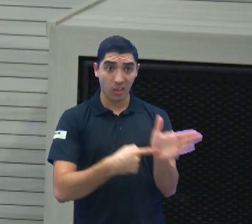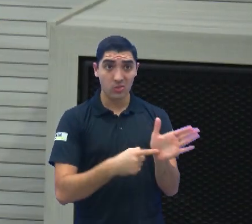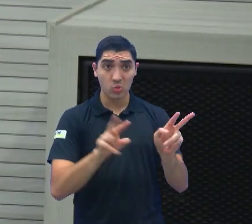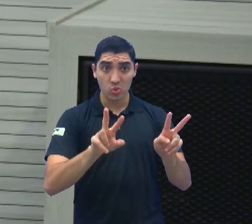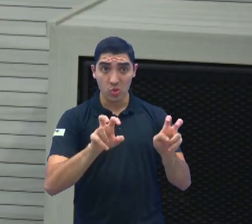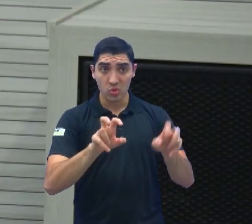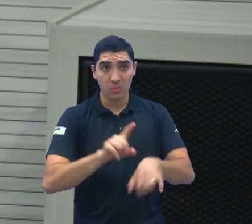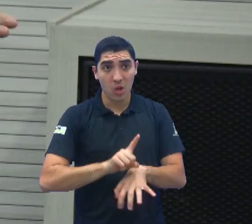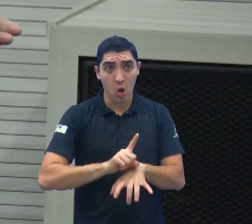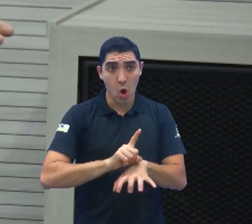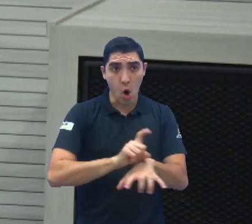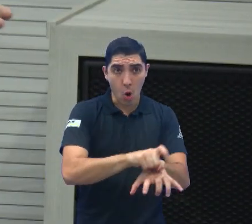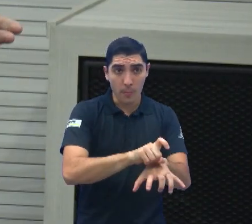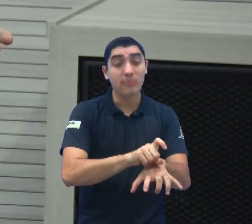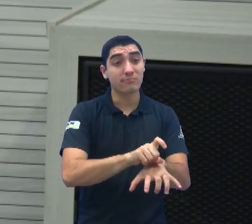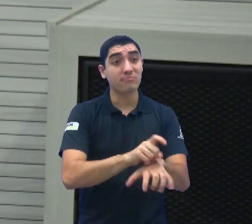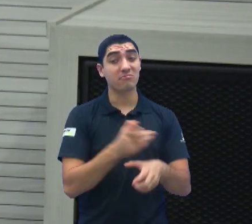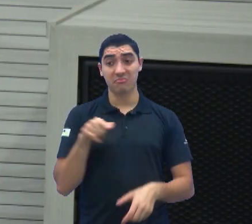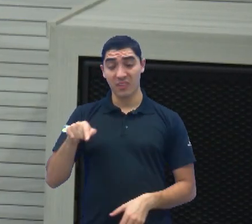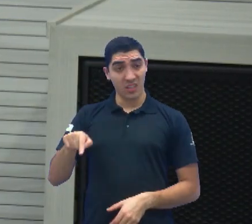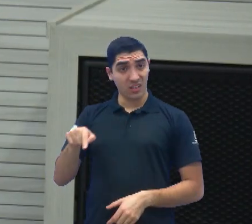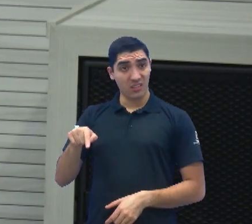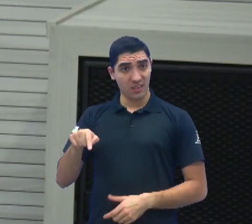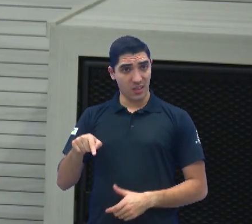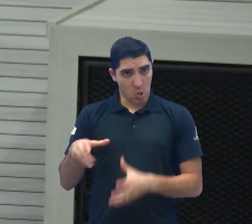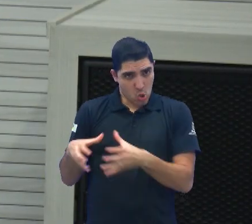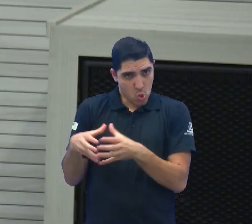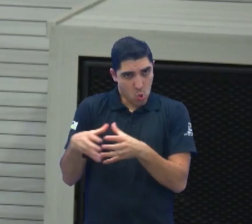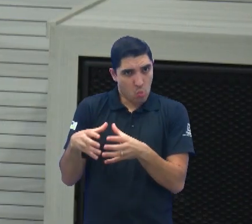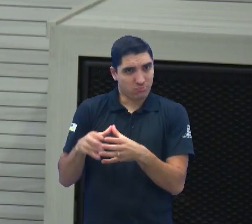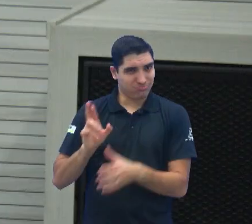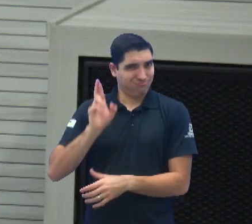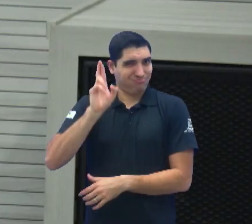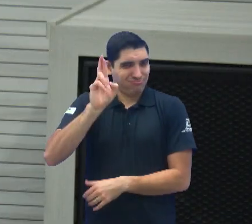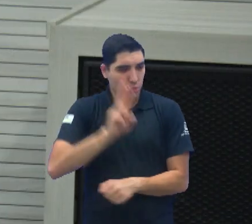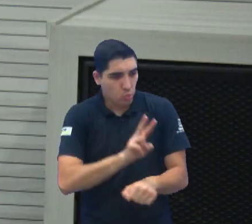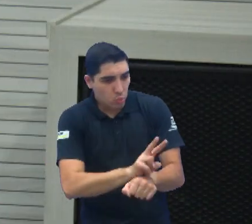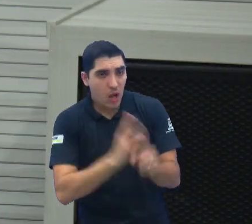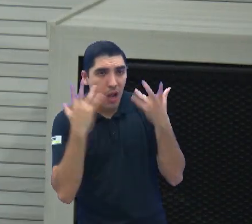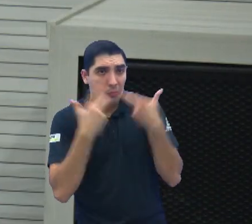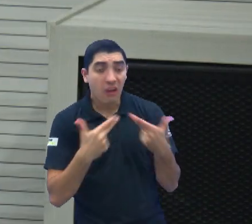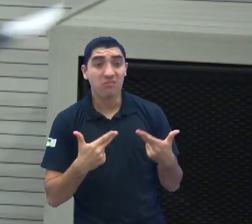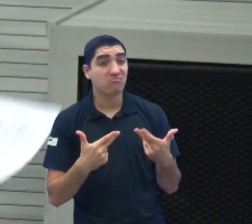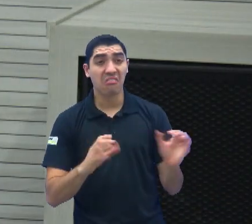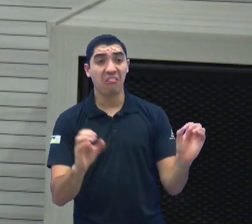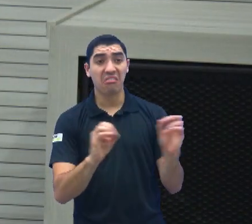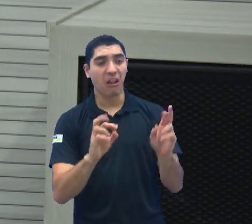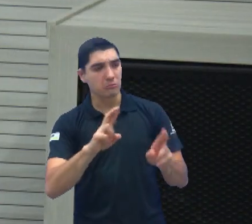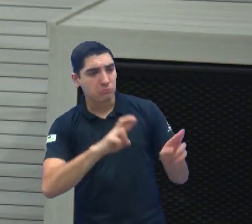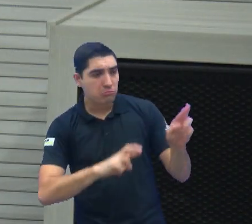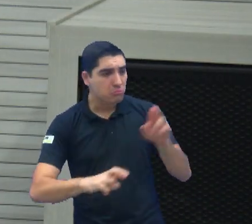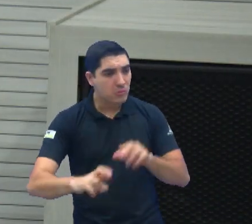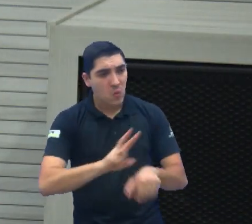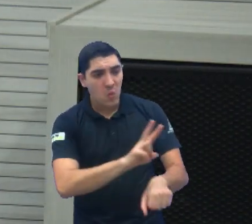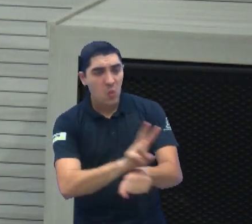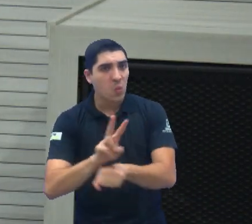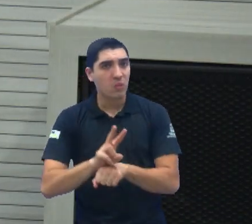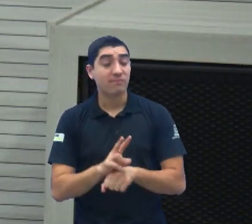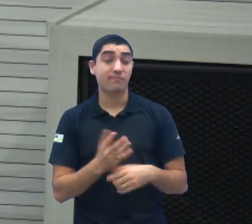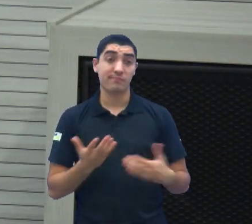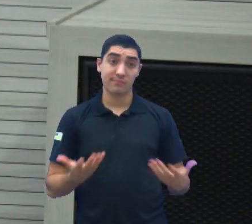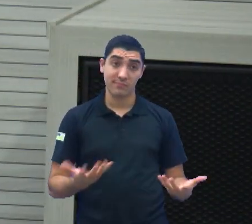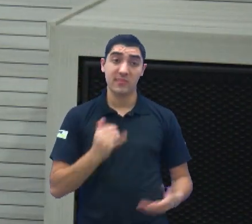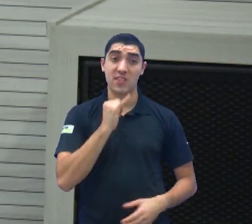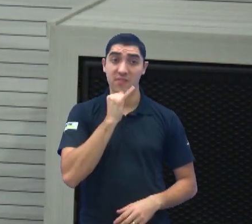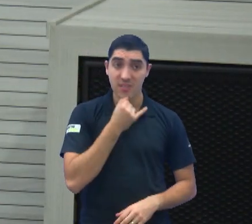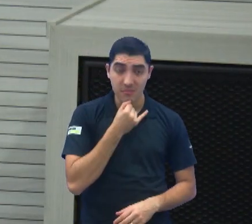e a zoonose não vai para fazer a devida averiguação nos locais lá. Então, infelizmente, né, a gente